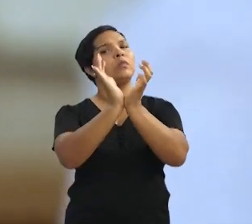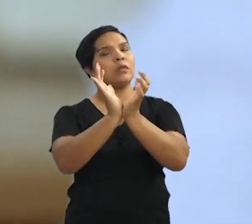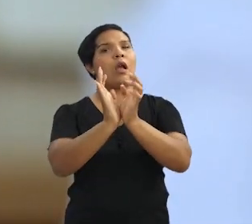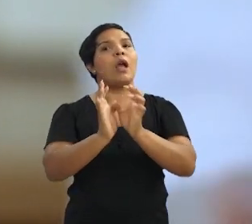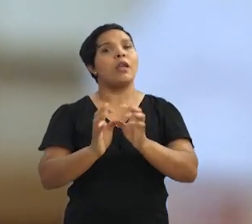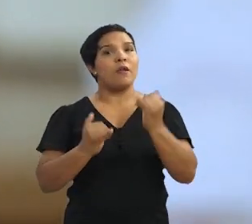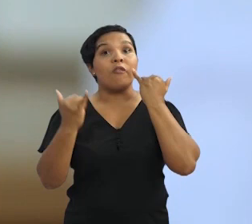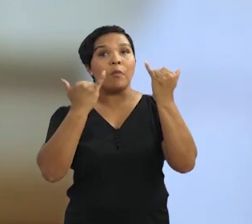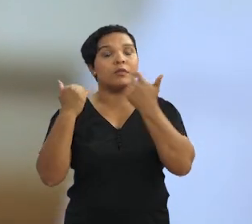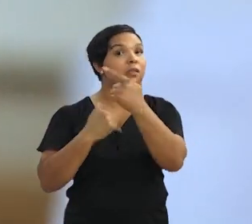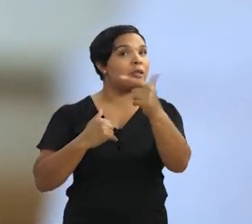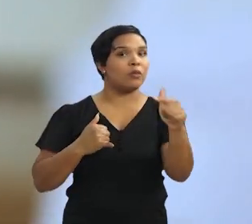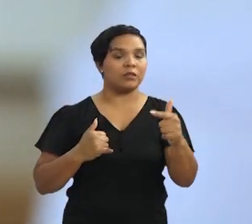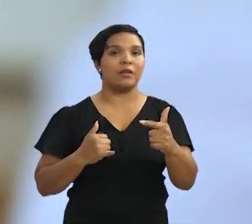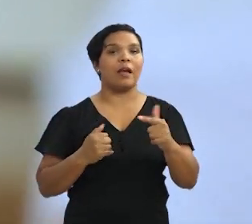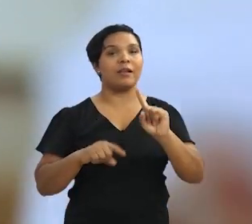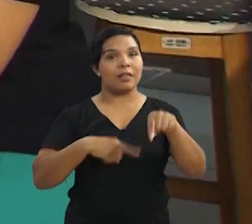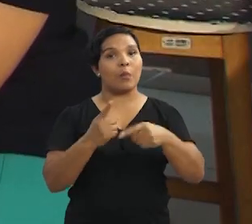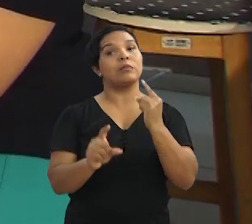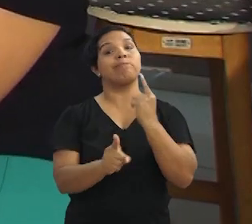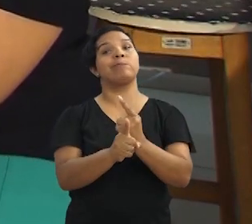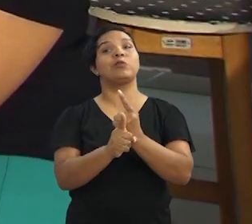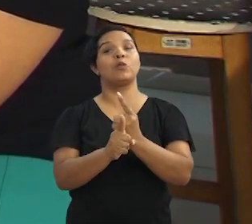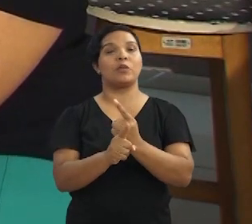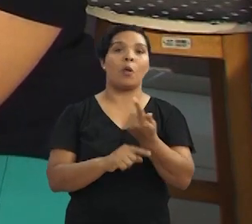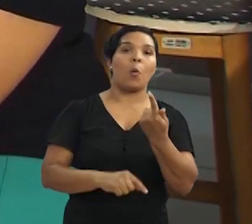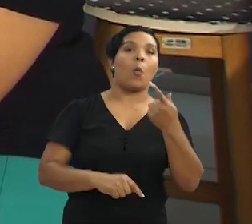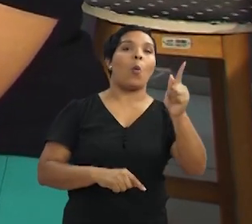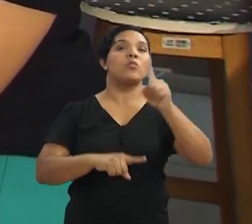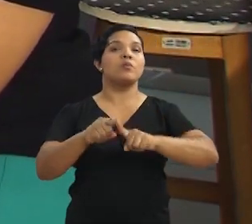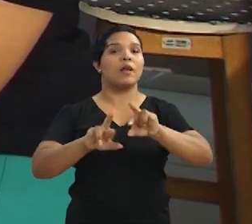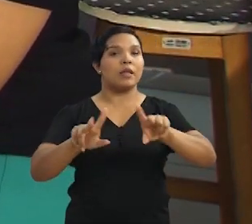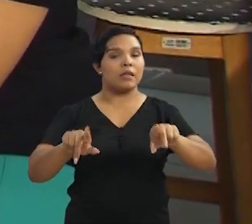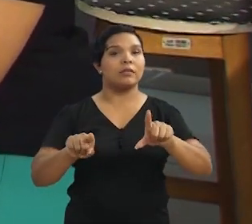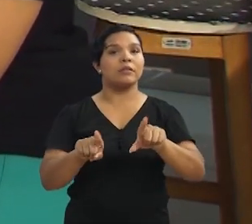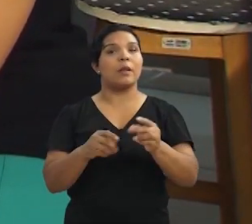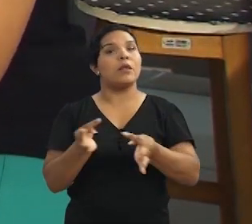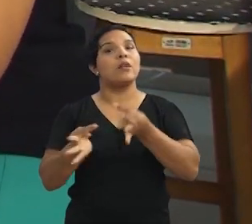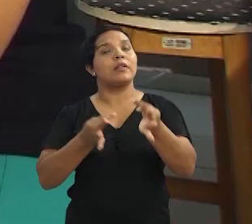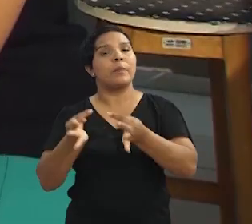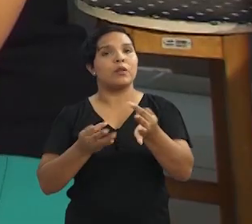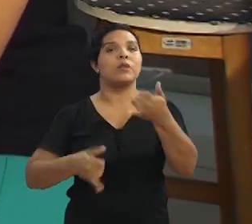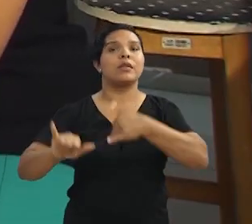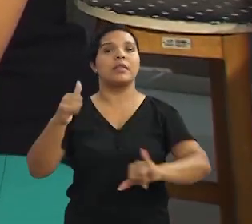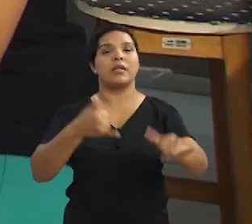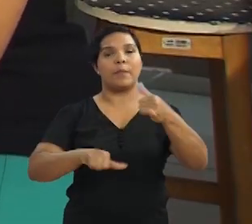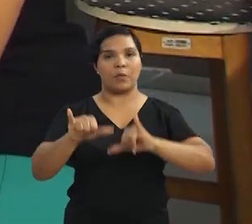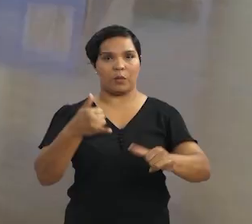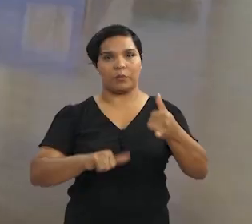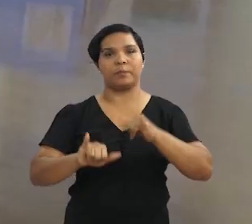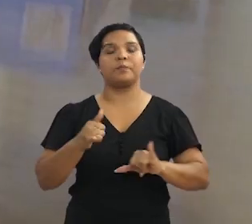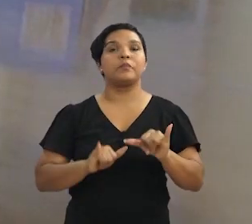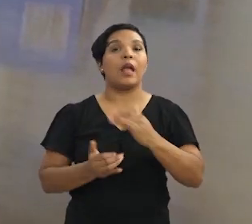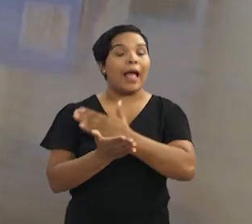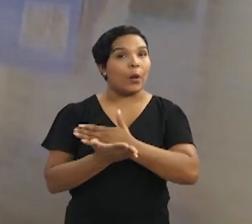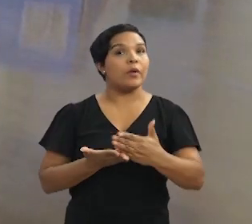adquirido o troféu, informações que a gente não tinha até então. E aí depois outras peças a gente precisou de um tratamento químico mesmo.